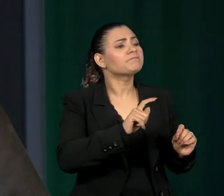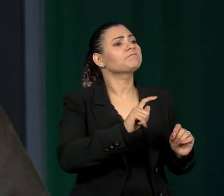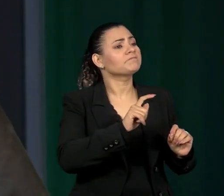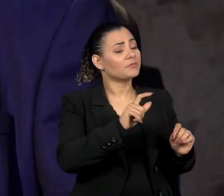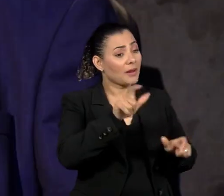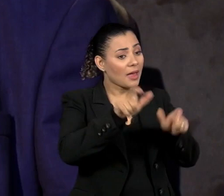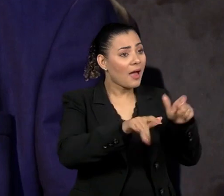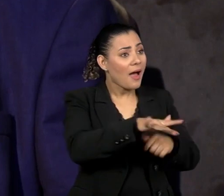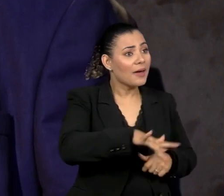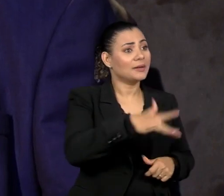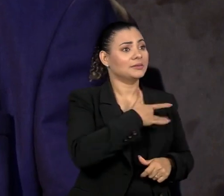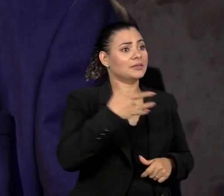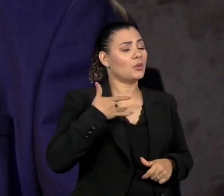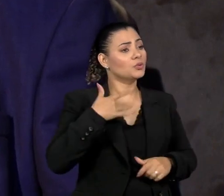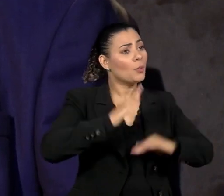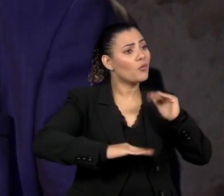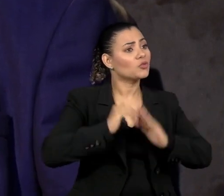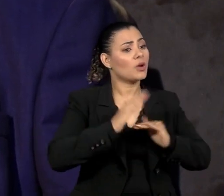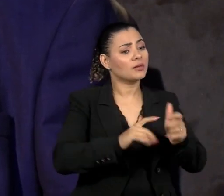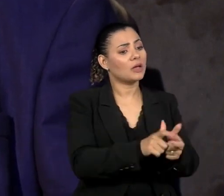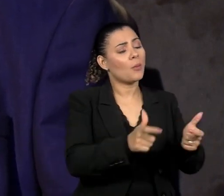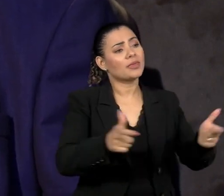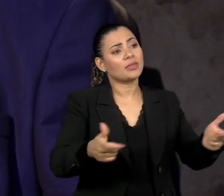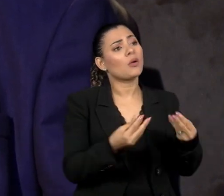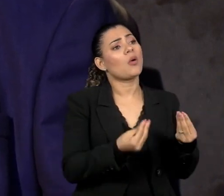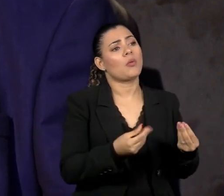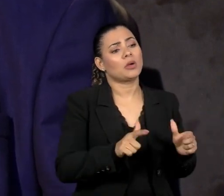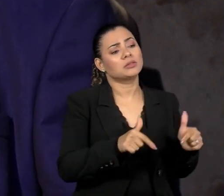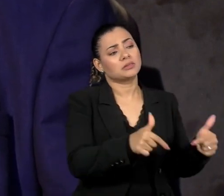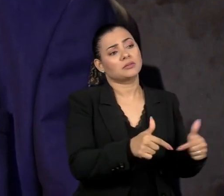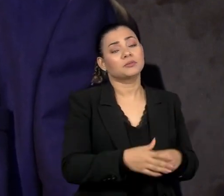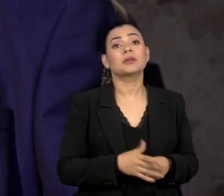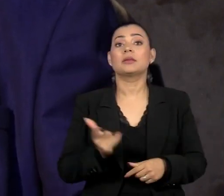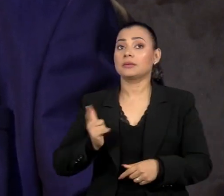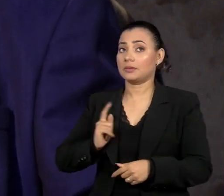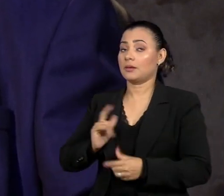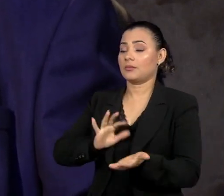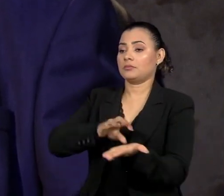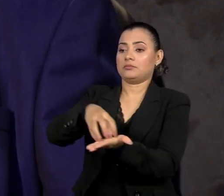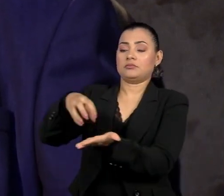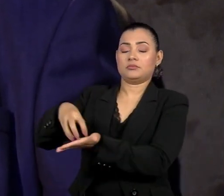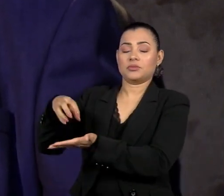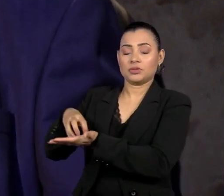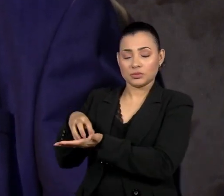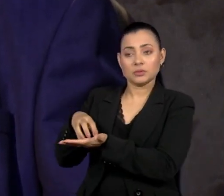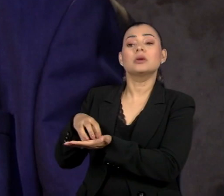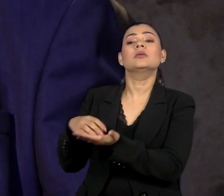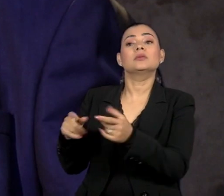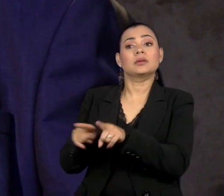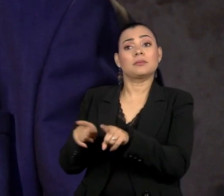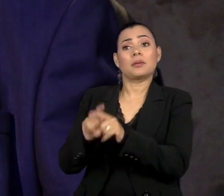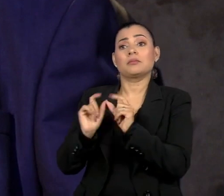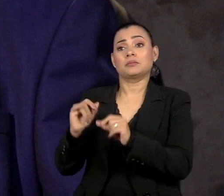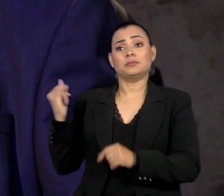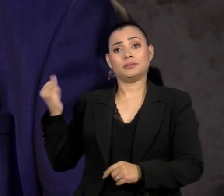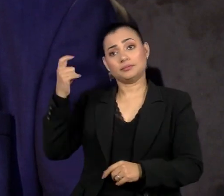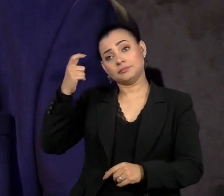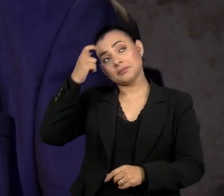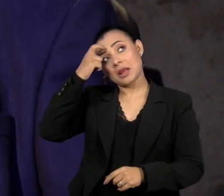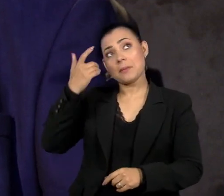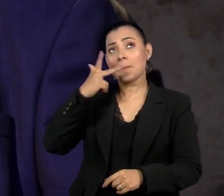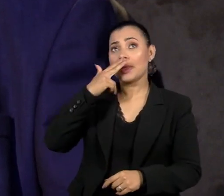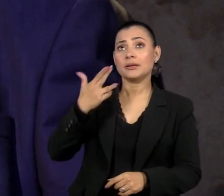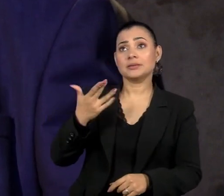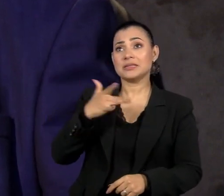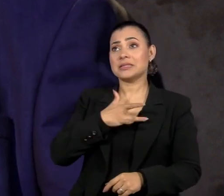humanos da saúde. Há uma mudança de postura muito grande nas organizações, né? Há uma consciência de que não se